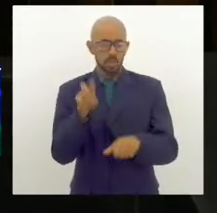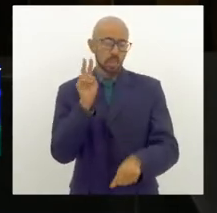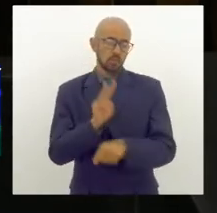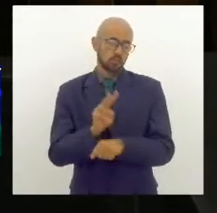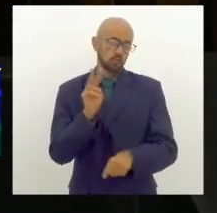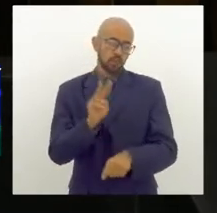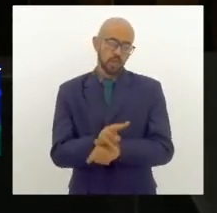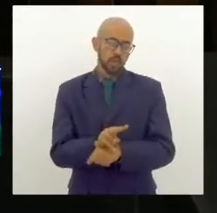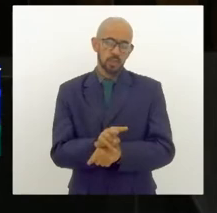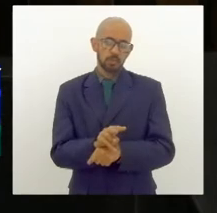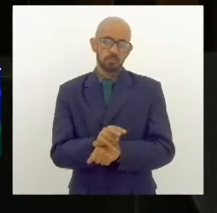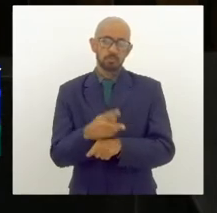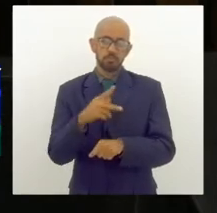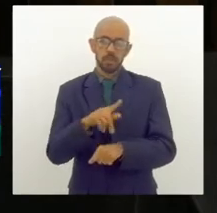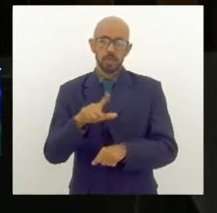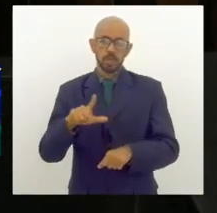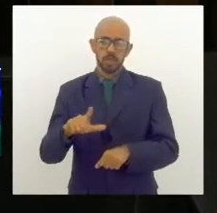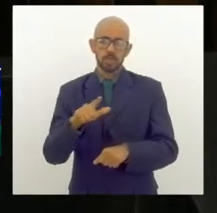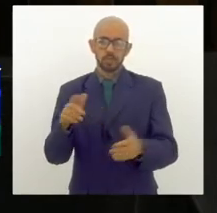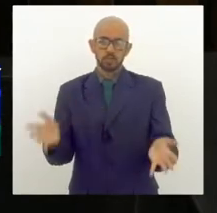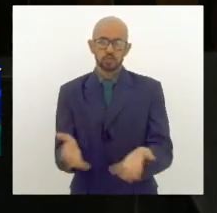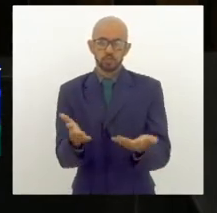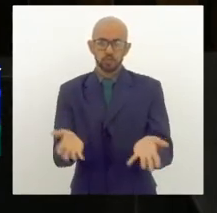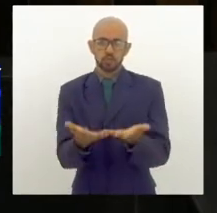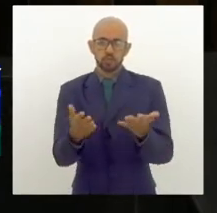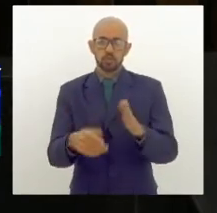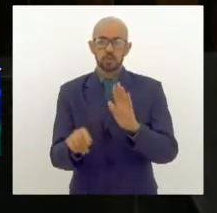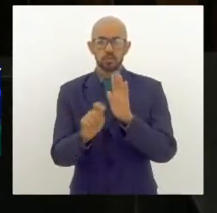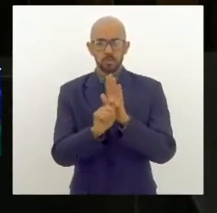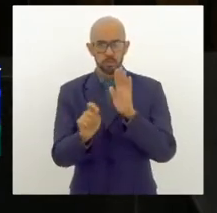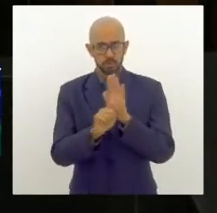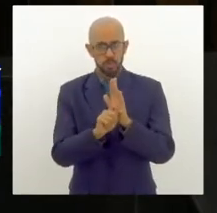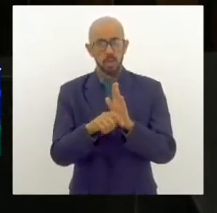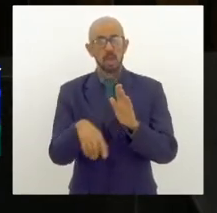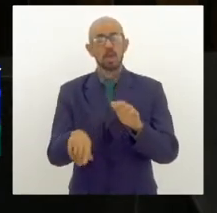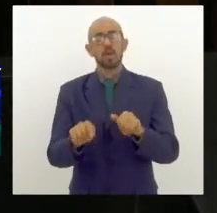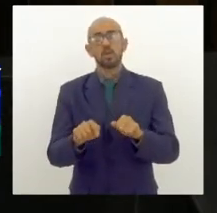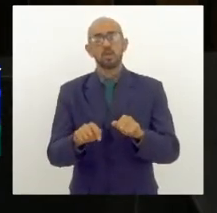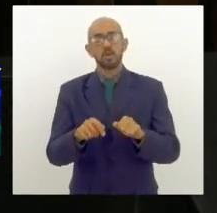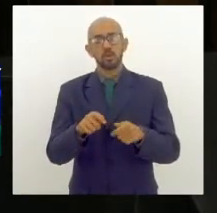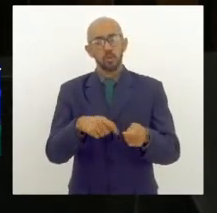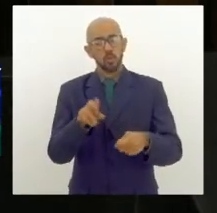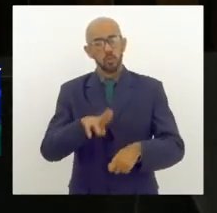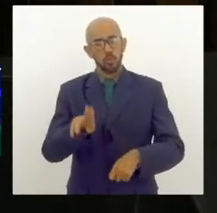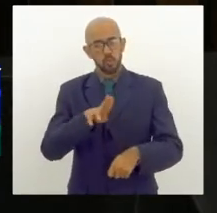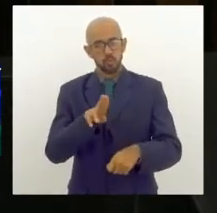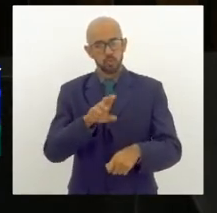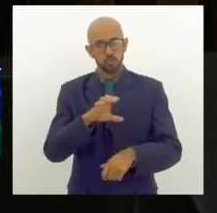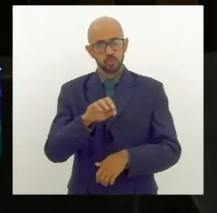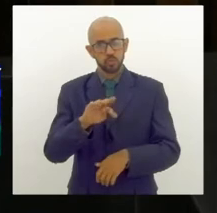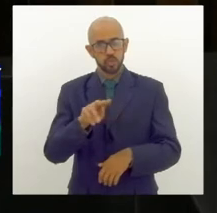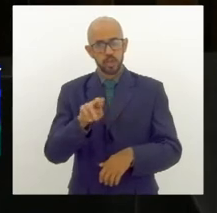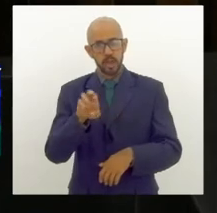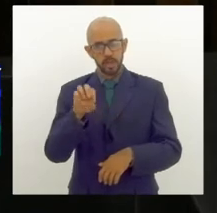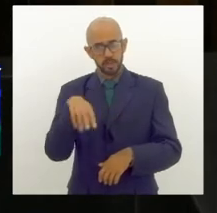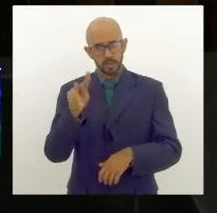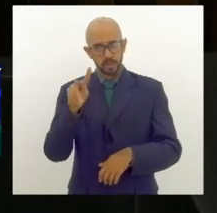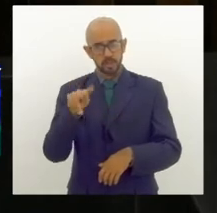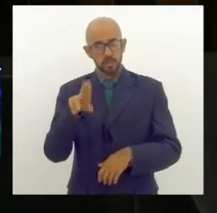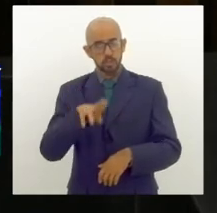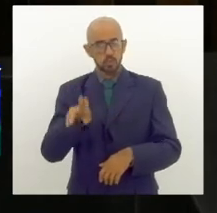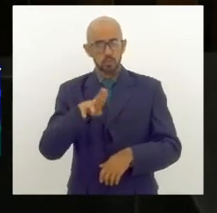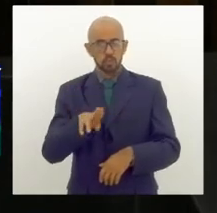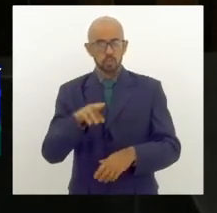defendem projetos que estimulam a maconha, a droga, o uso controlado de crack, o consumo em sala de aula. Ou